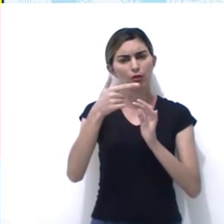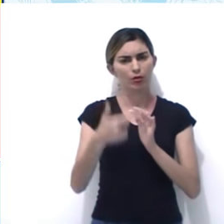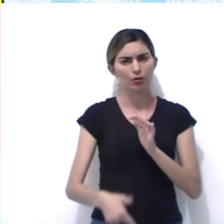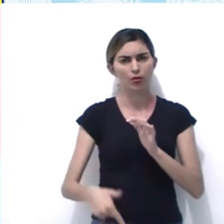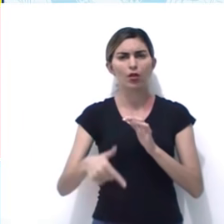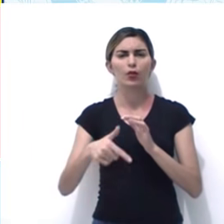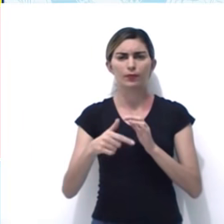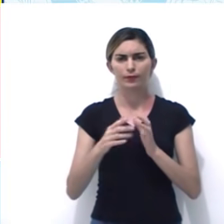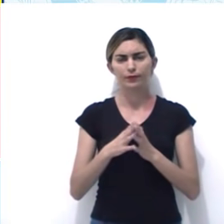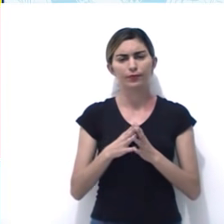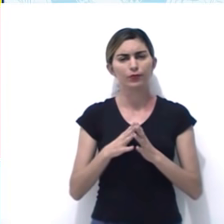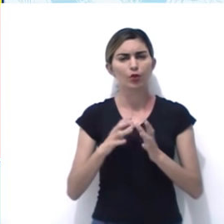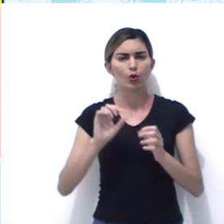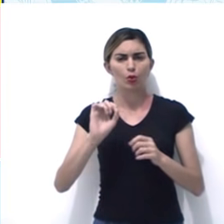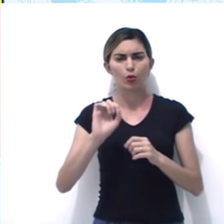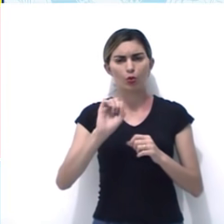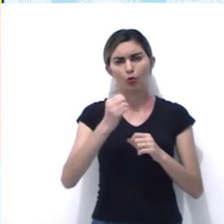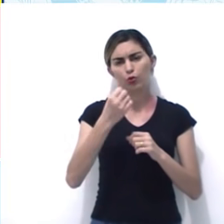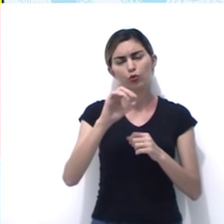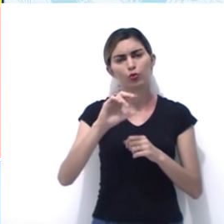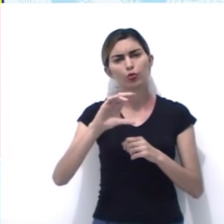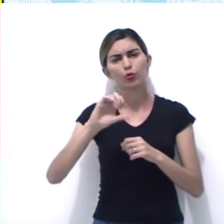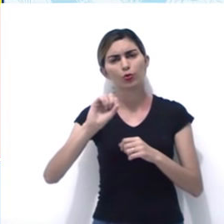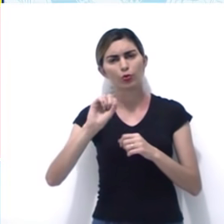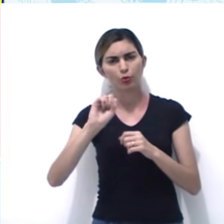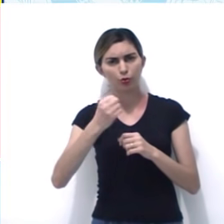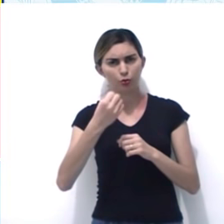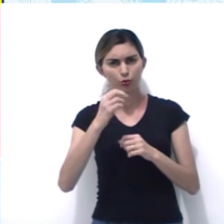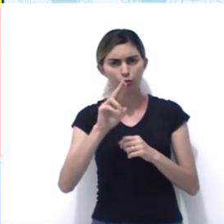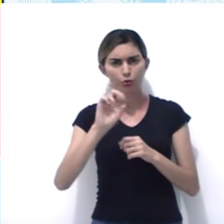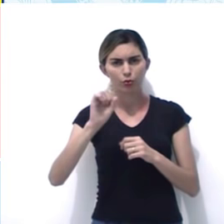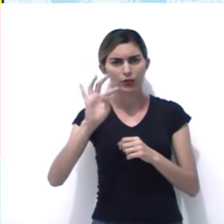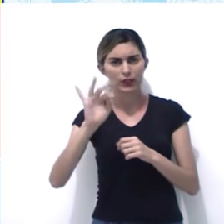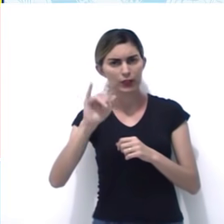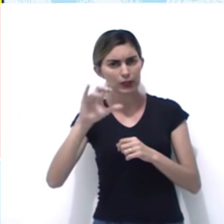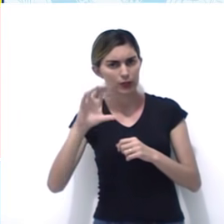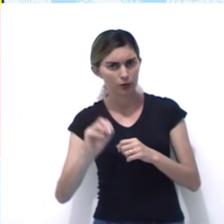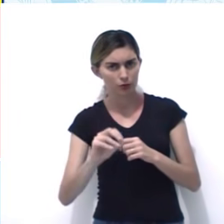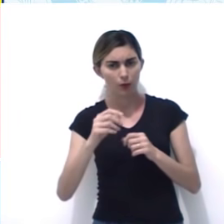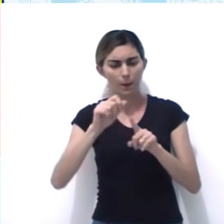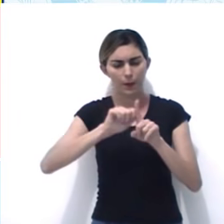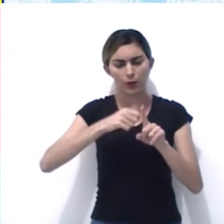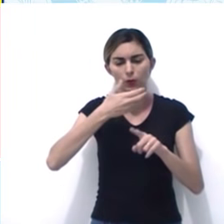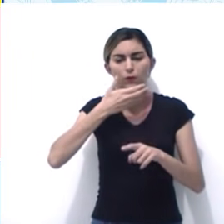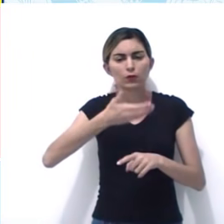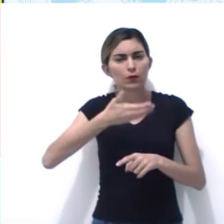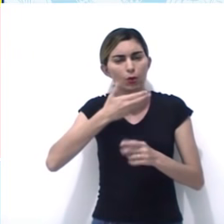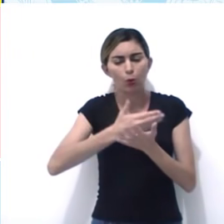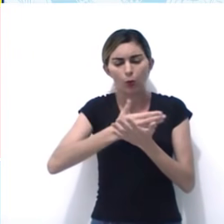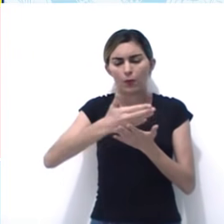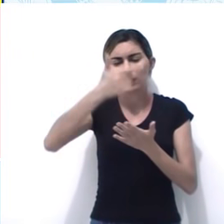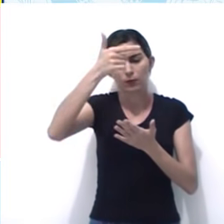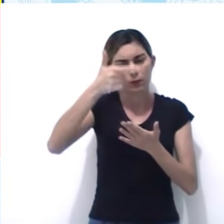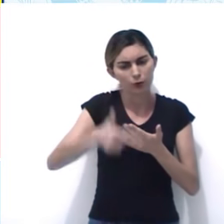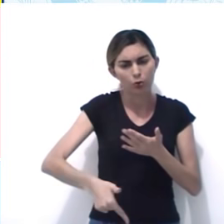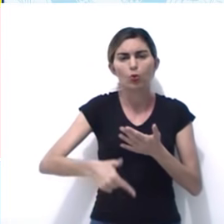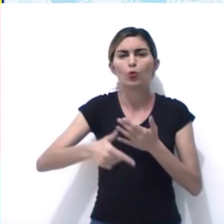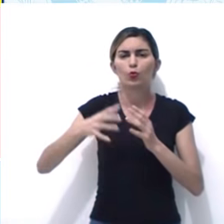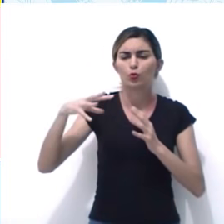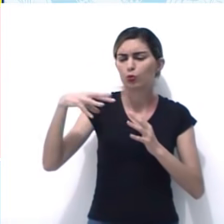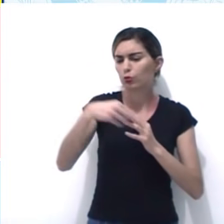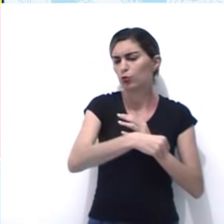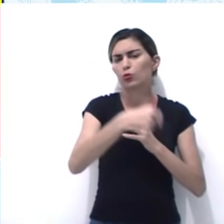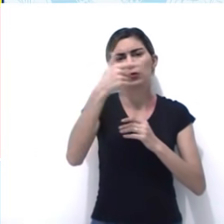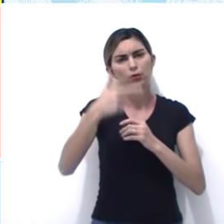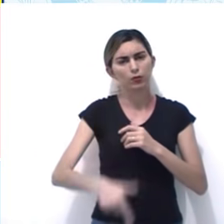inicial que é o solstício de dezembro e começa tudo novamente todas as estações do ano